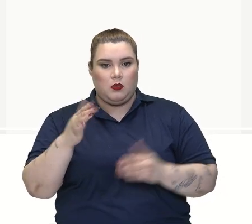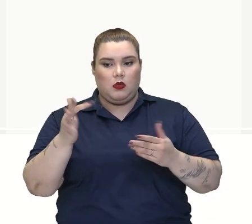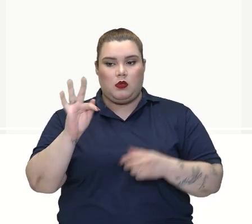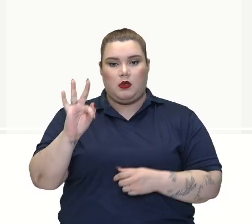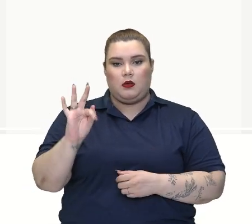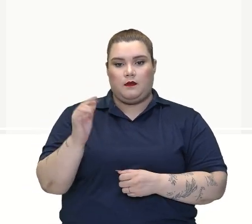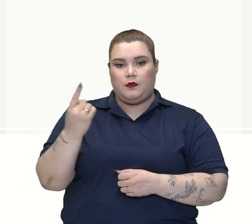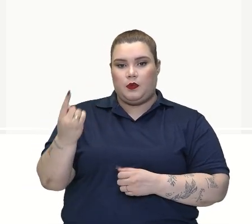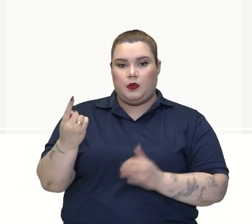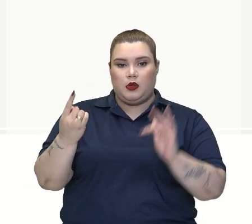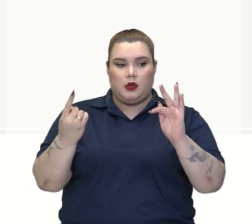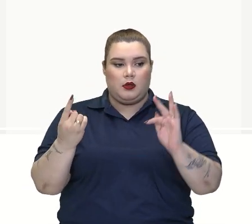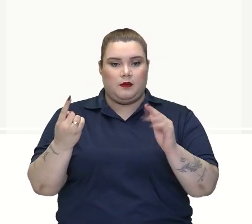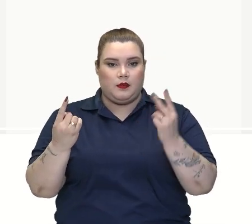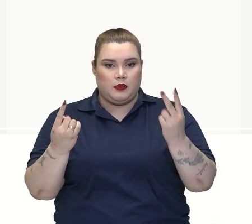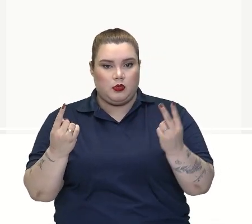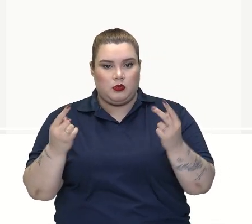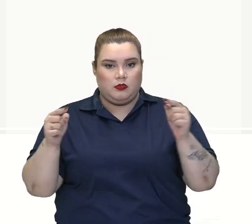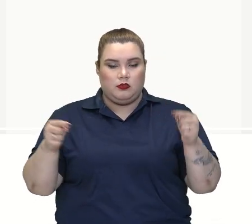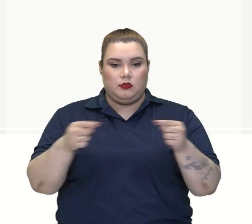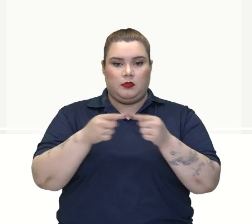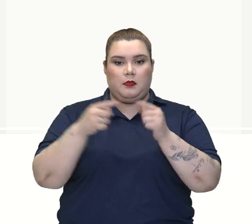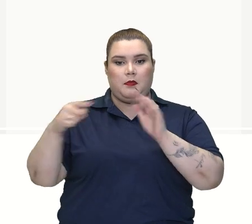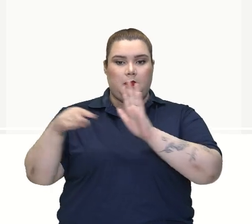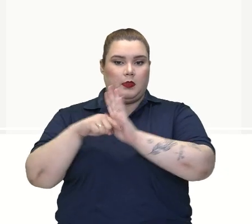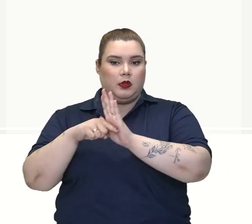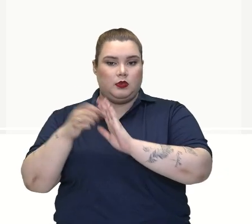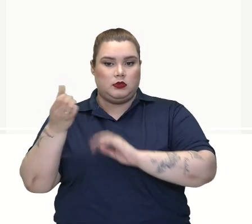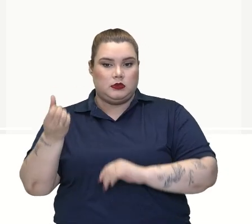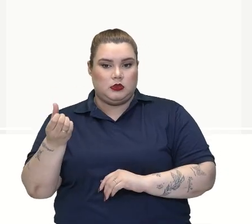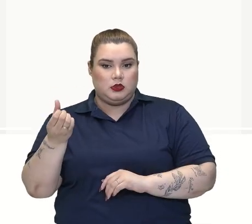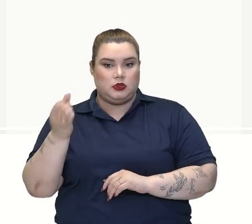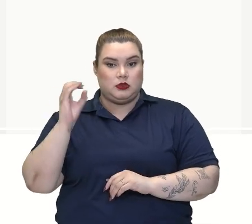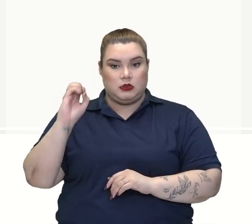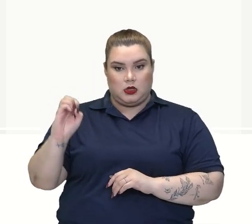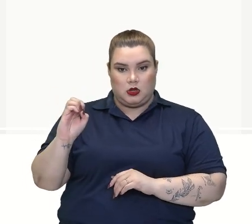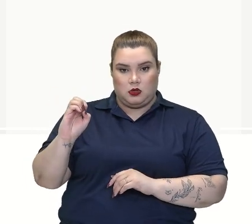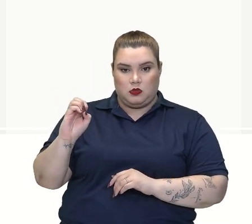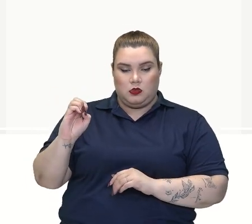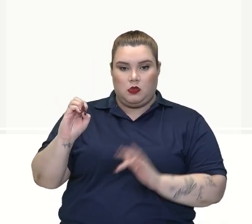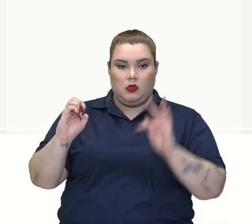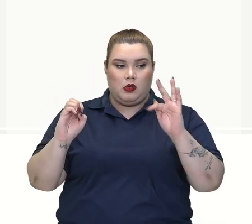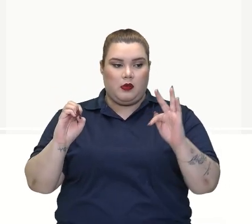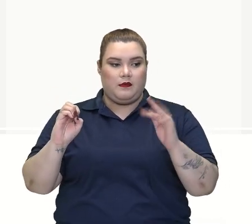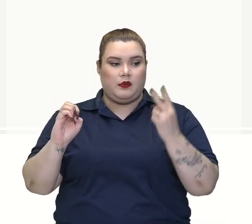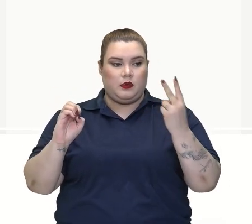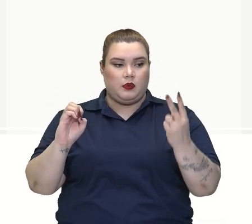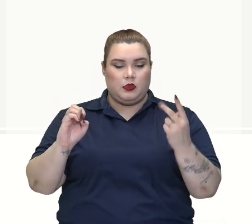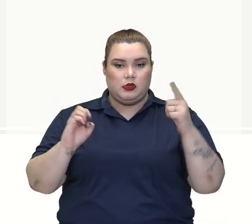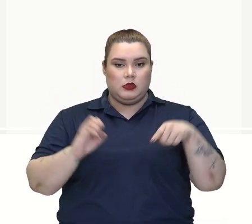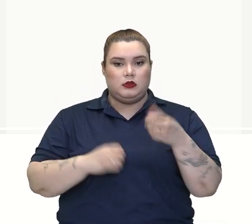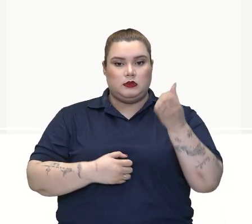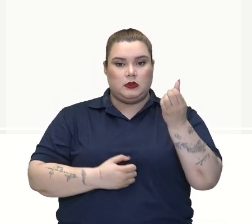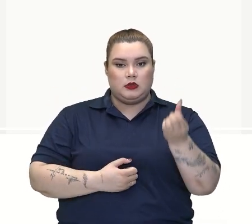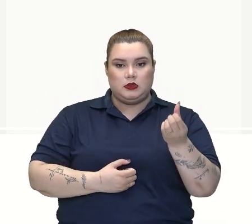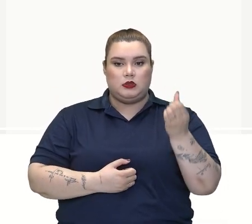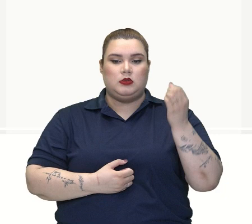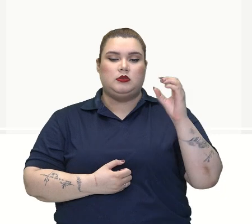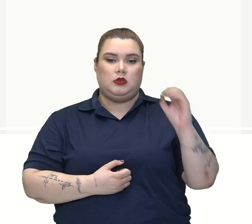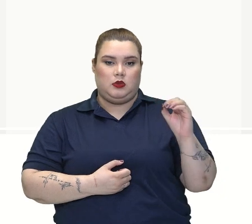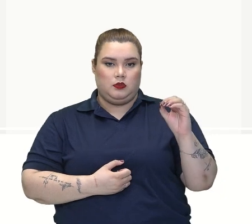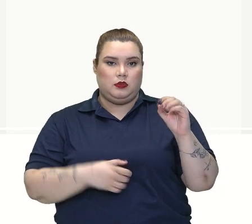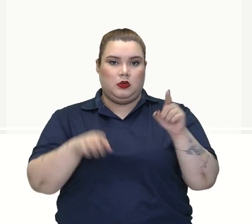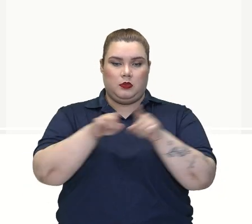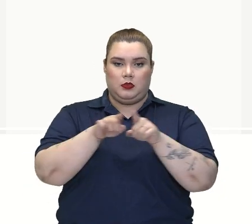estar posicionados em menos 6 e 0, e o foco 2 vai estar em 6 e